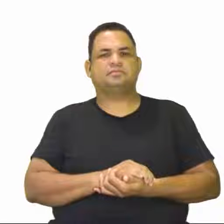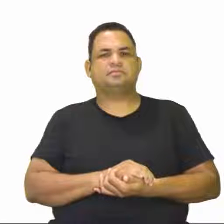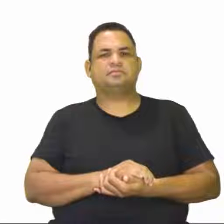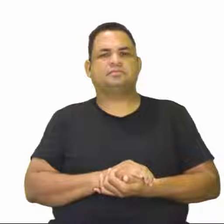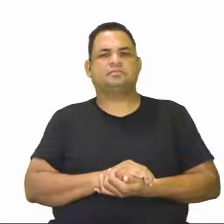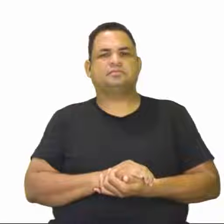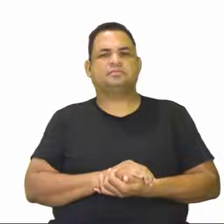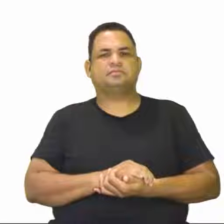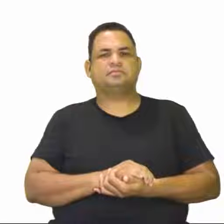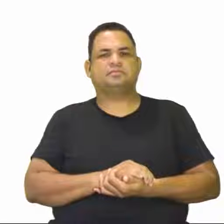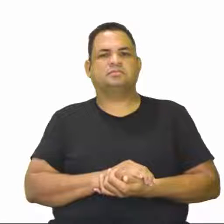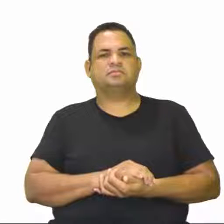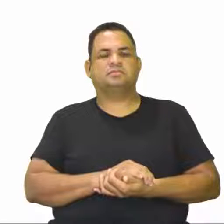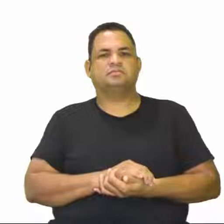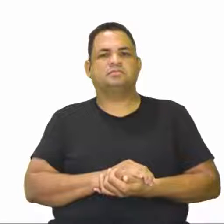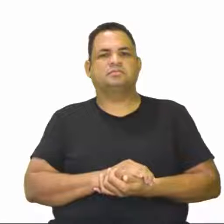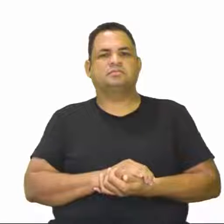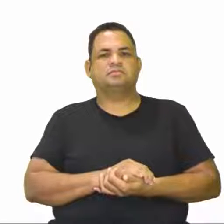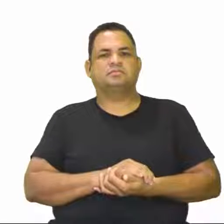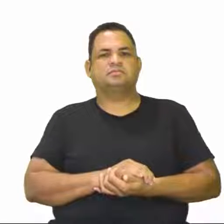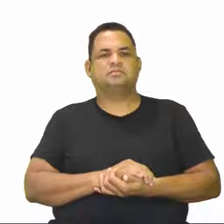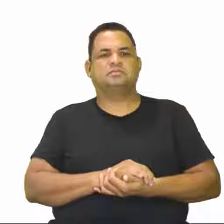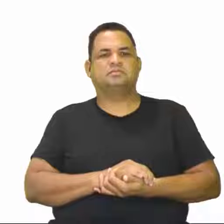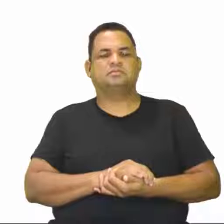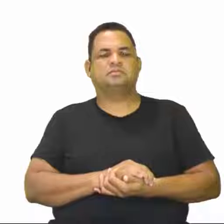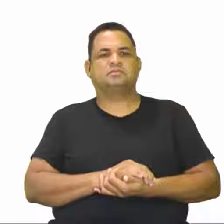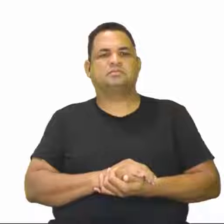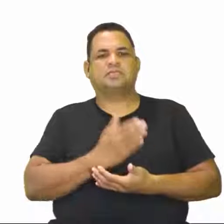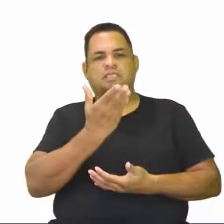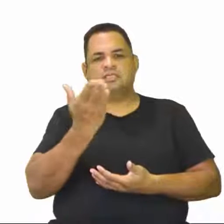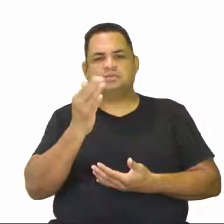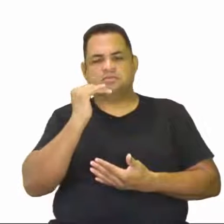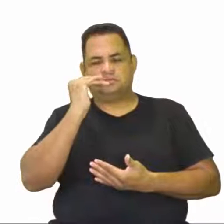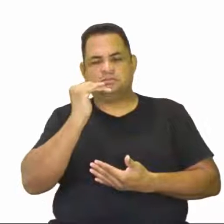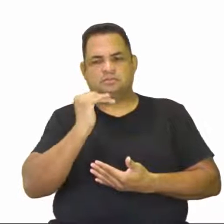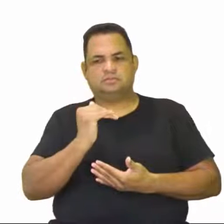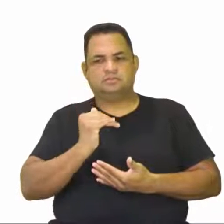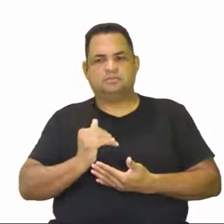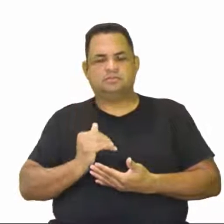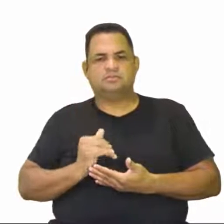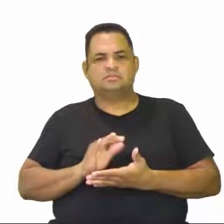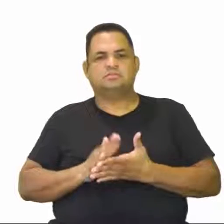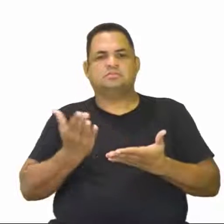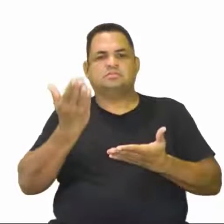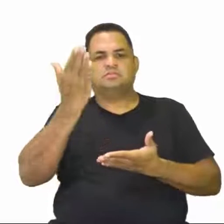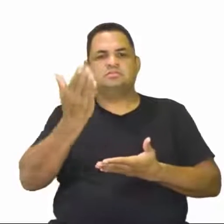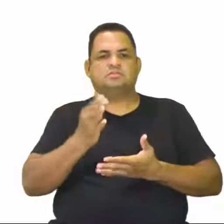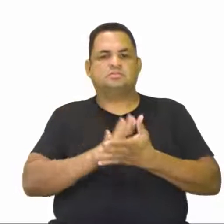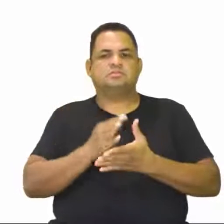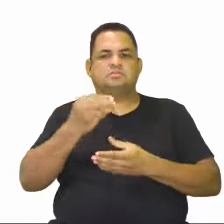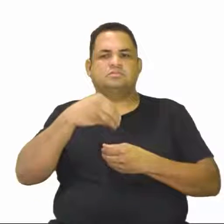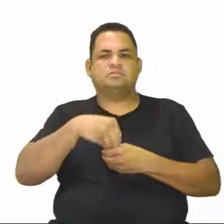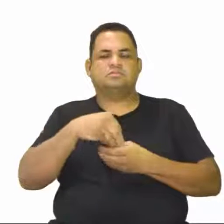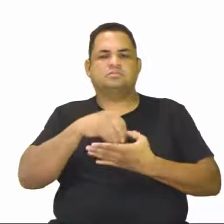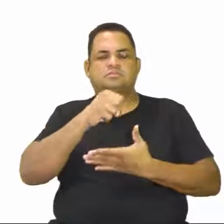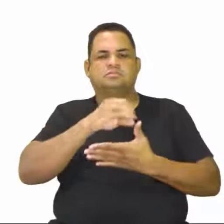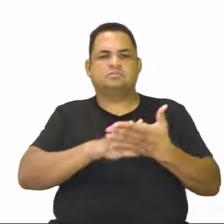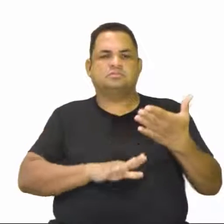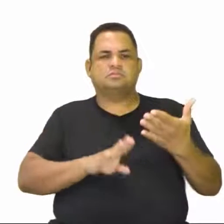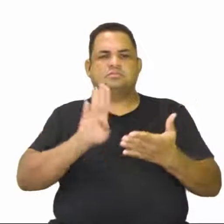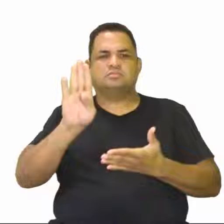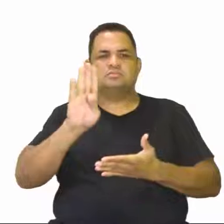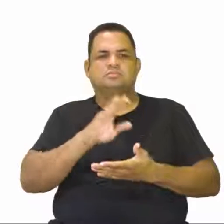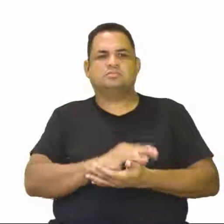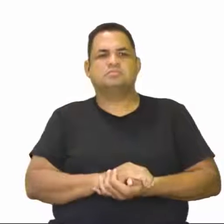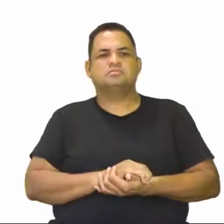Essas palavras aqui de vermelho, elas correspondem à sequência que está exatamente lá na nossa alternativa B. Então, vamos ler junto para ver como é